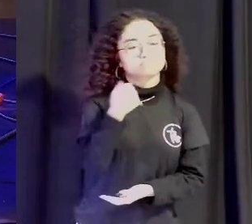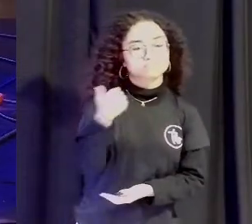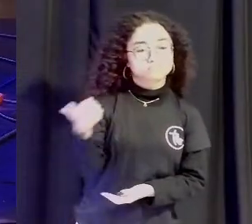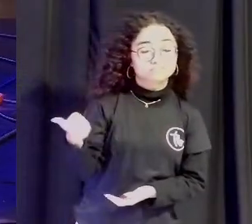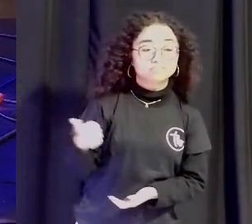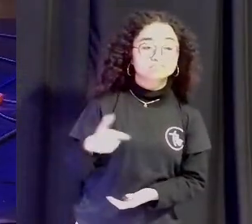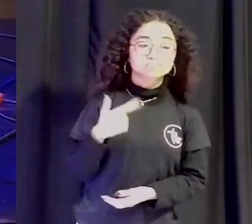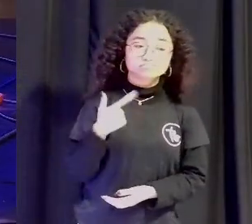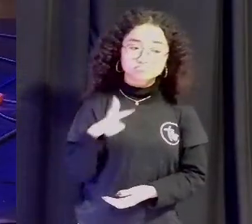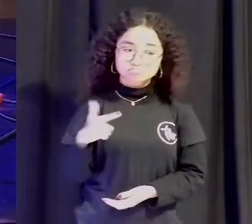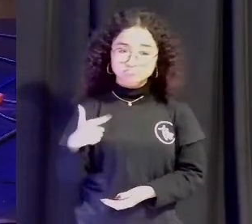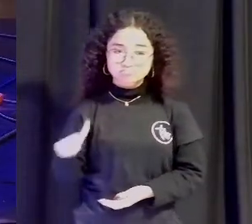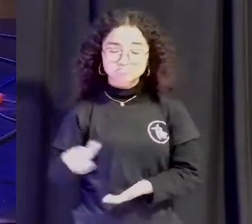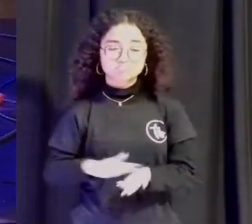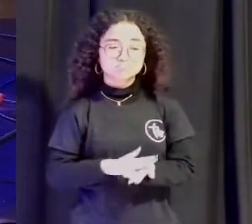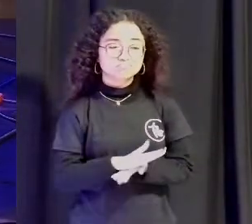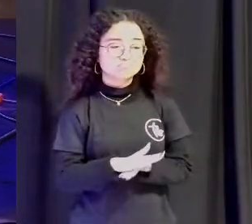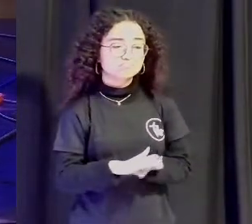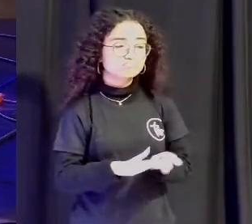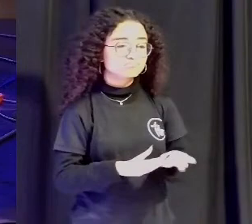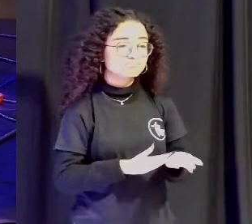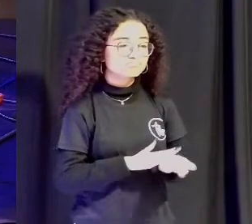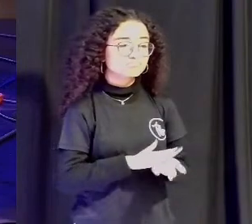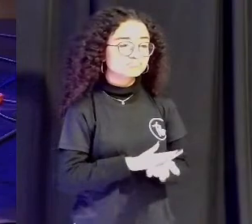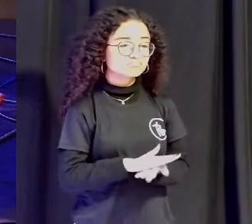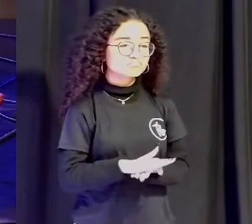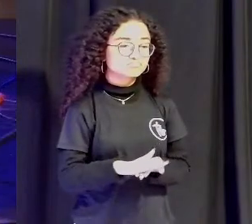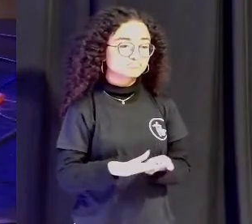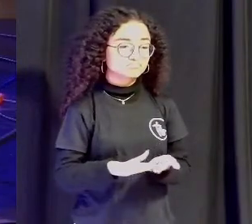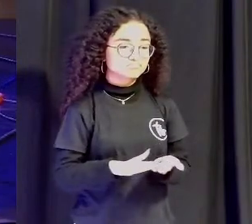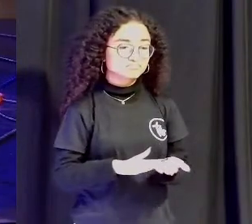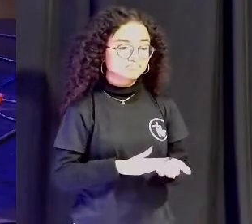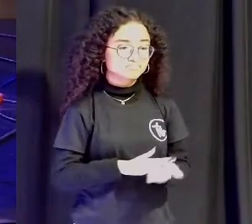nada melhor. Não há